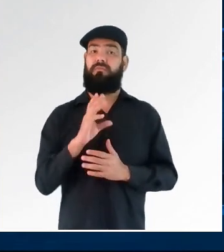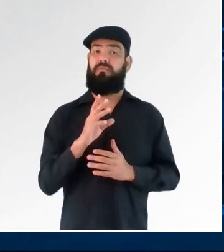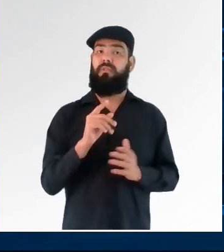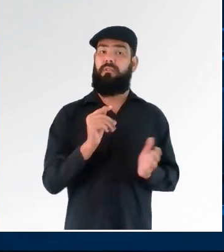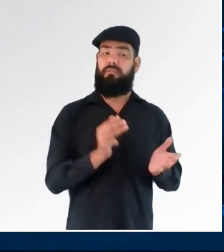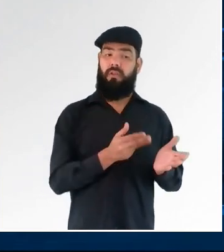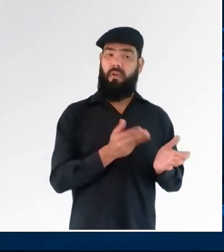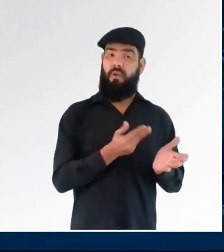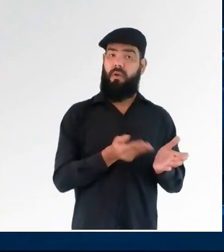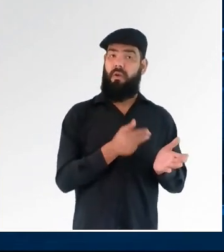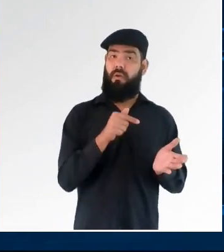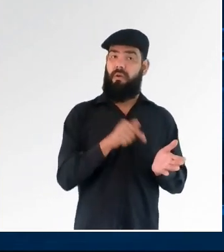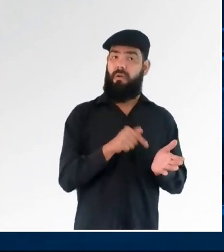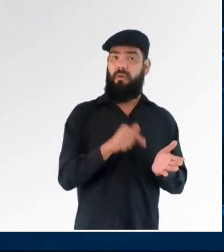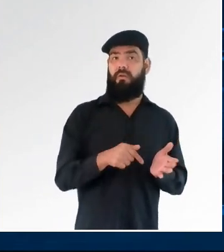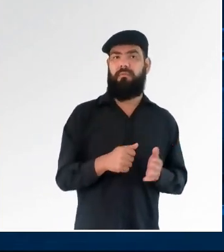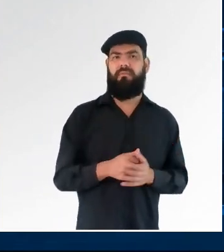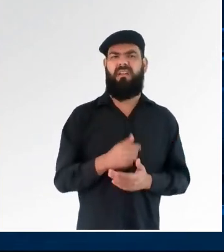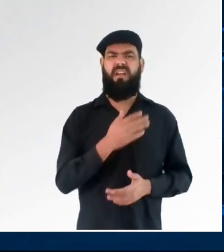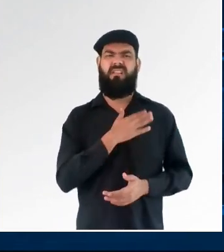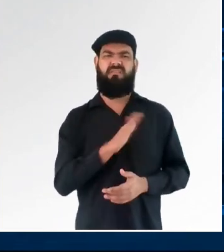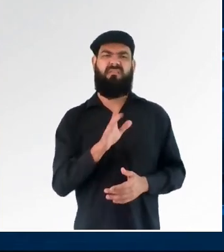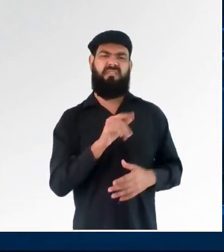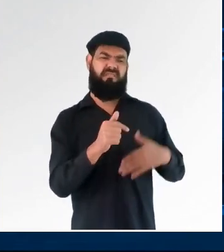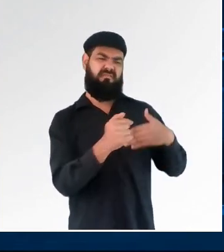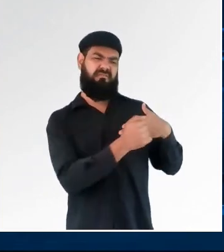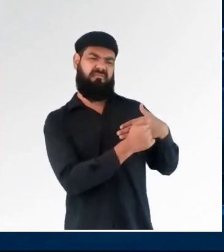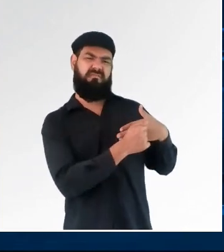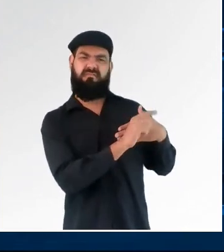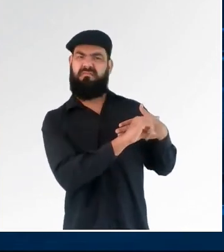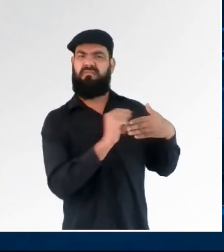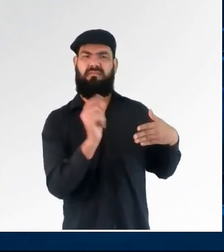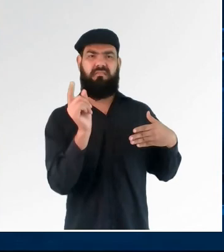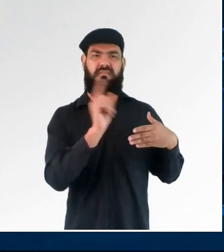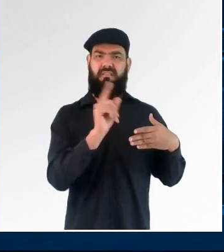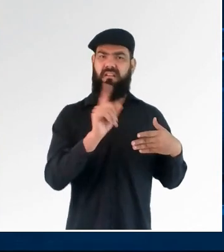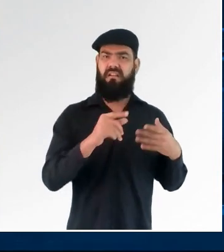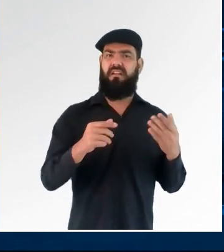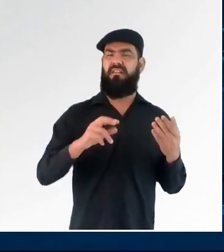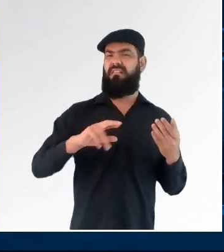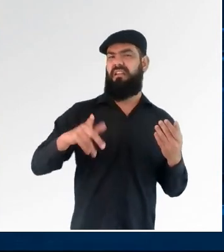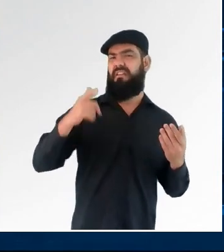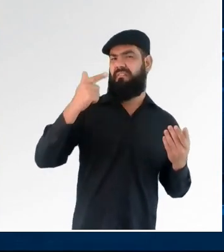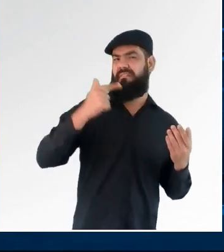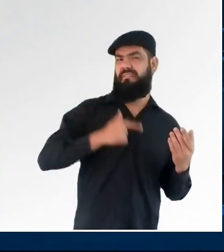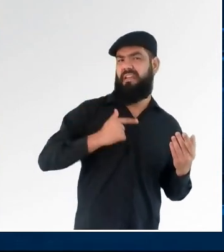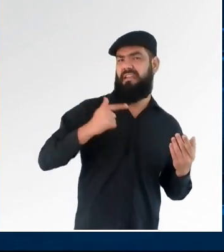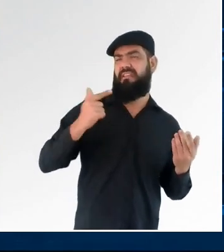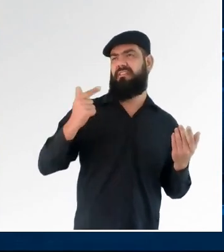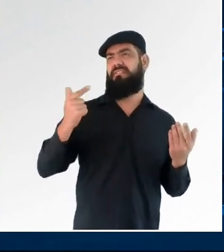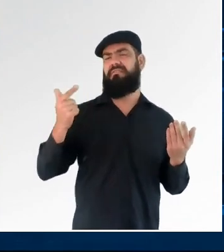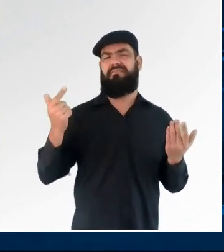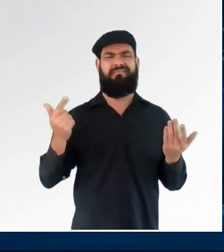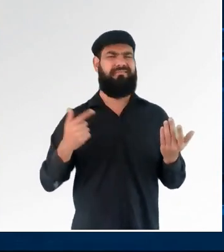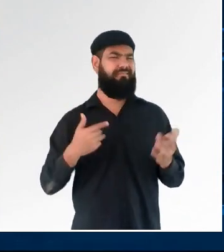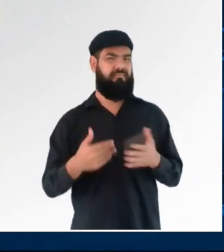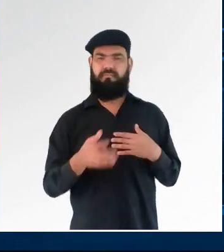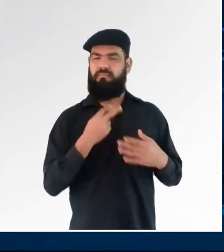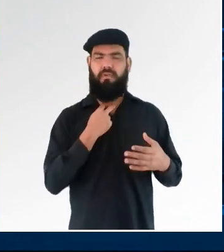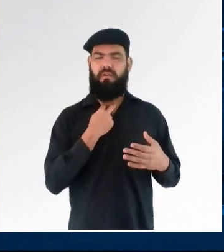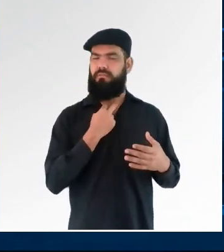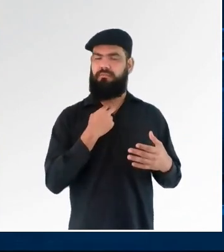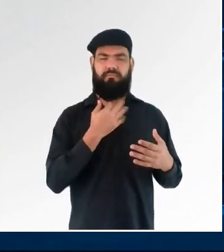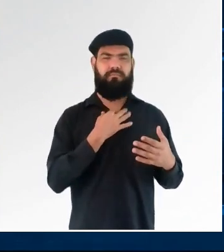eu não gosto desse autor, ele é feio, sei lá, algo pessoal. Não